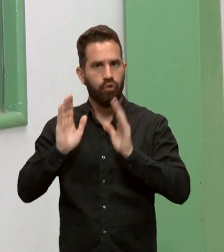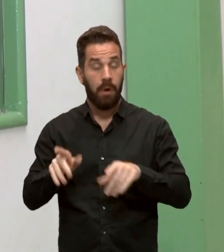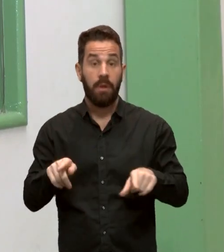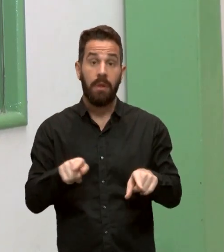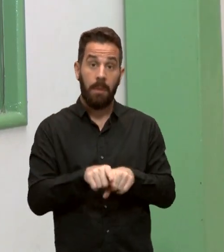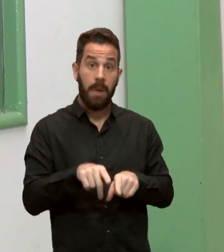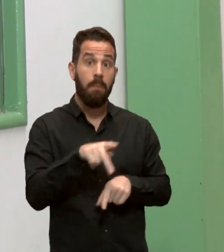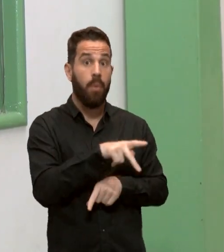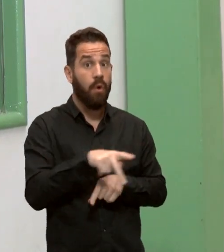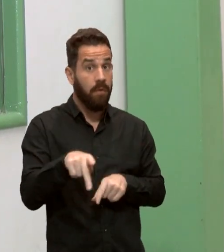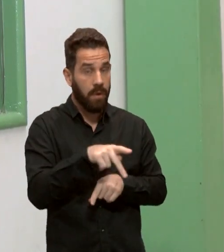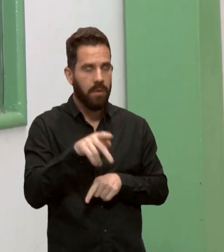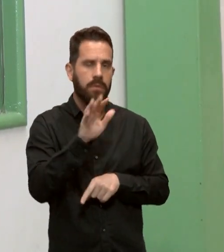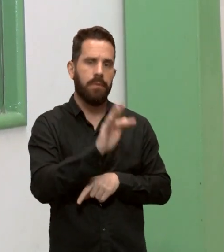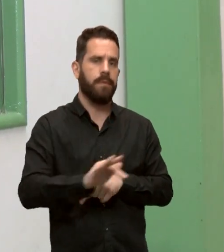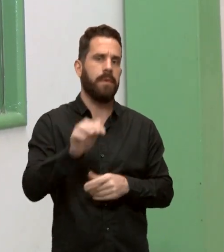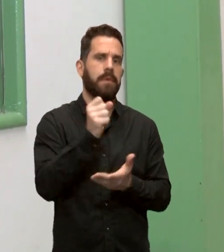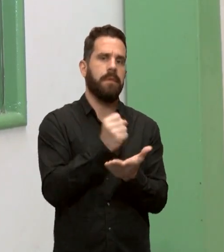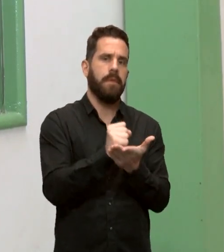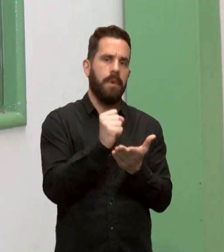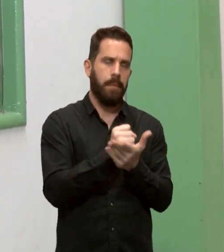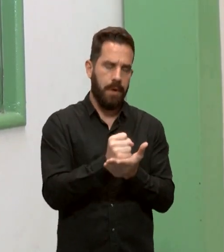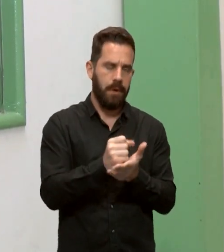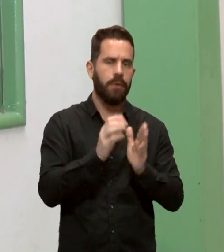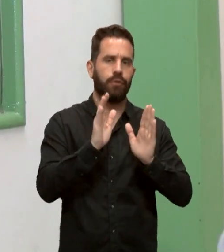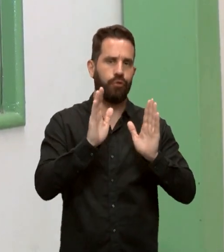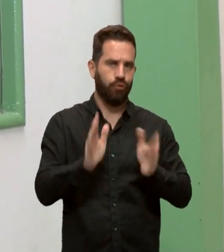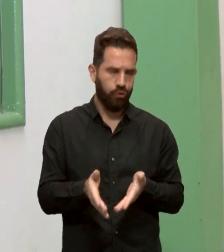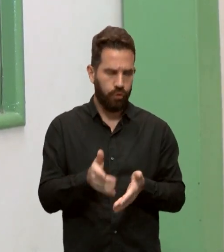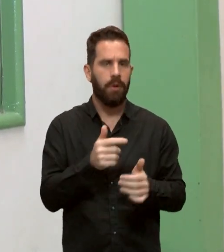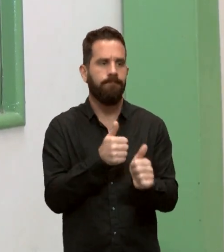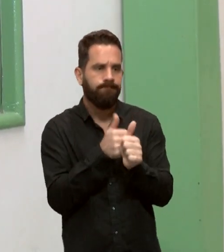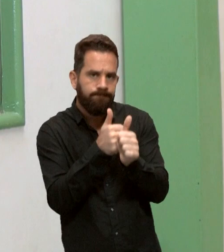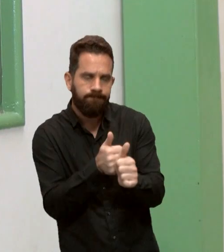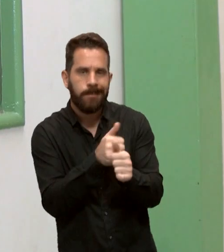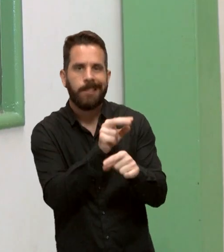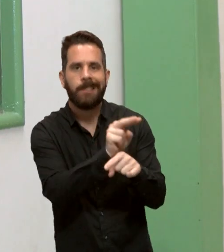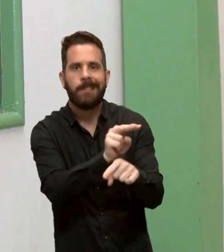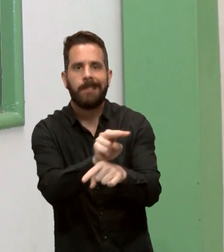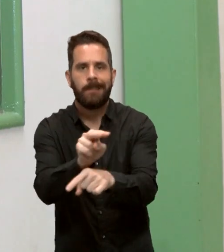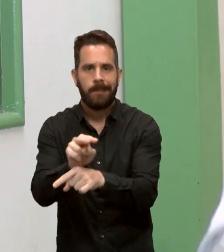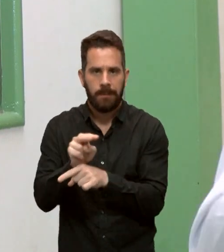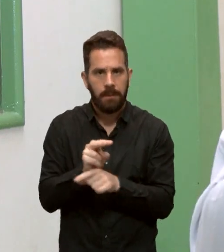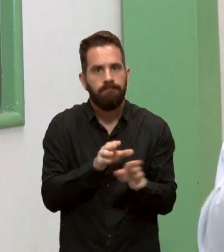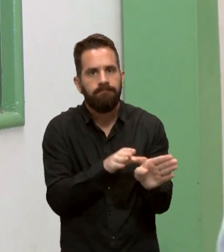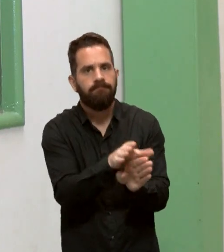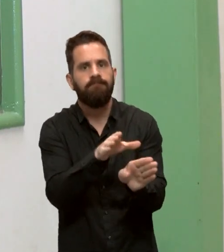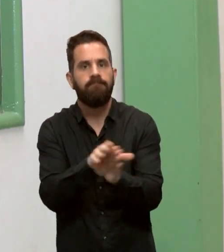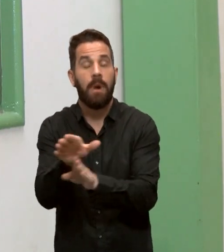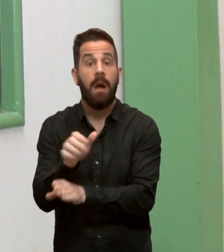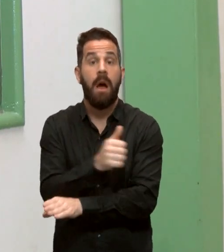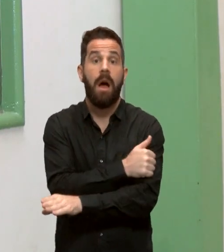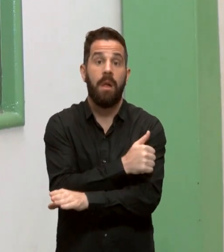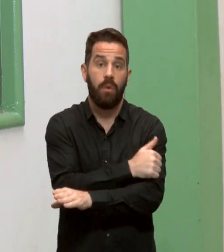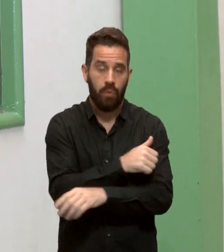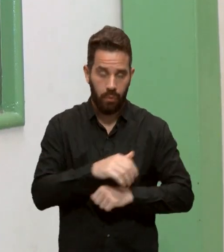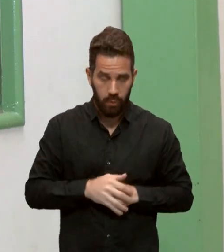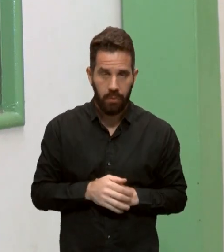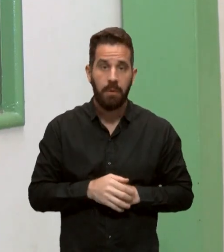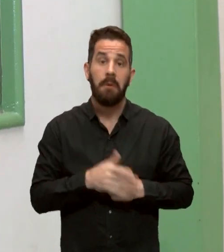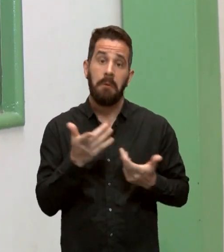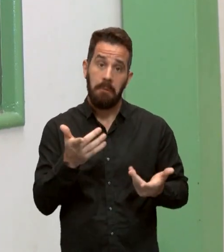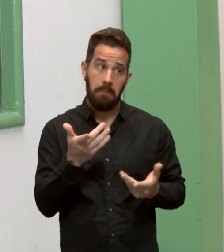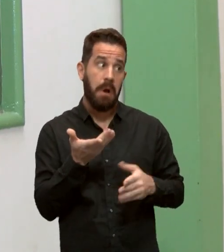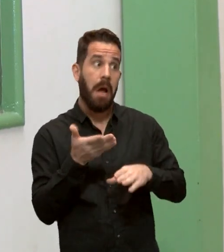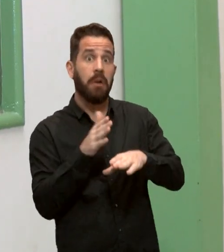Faculdade de Farmácia, que fazem essa assessoria aos alunos. Isso, então, permite que o aluno